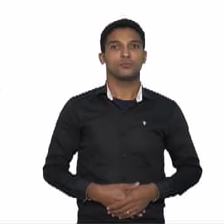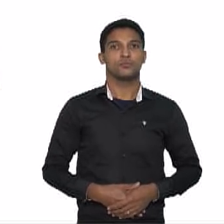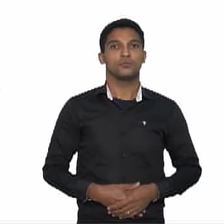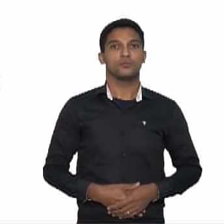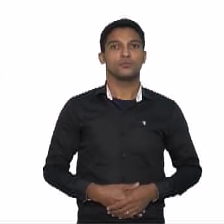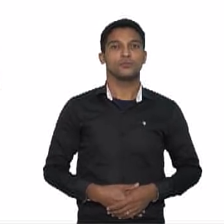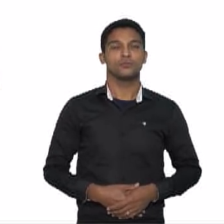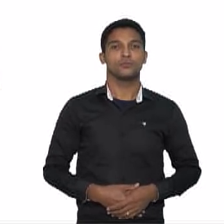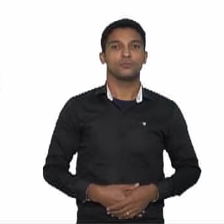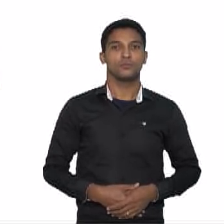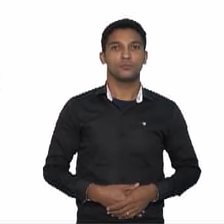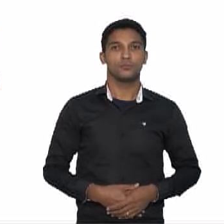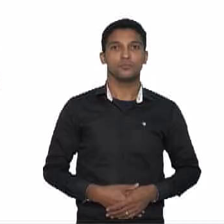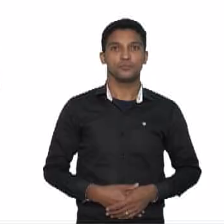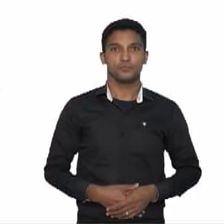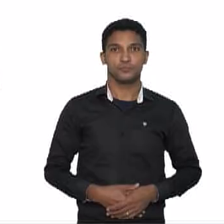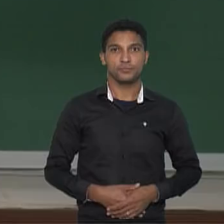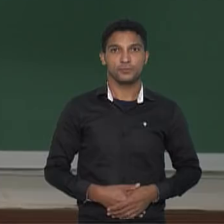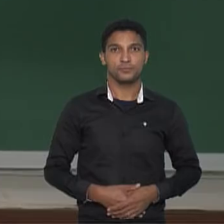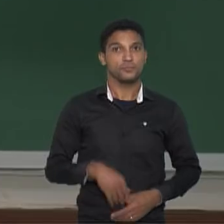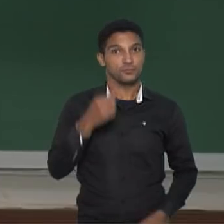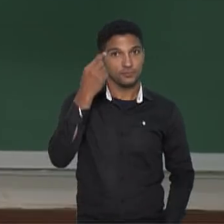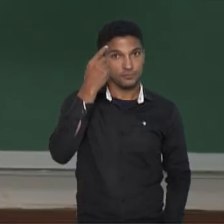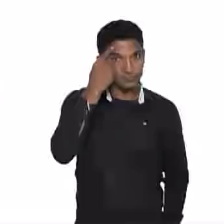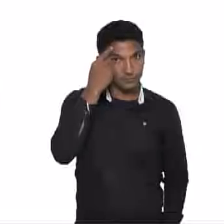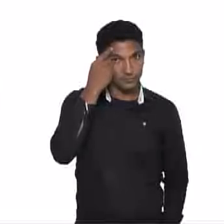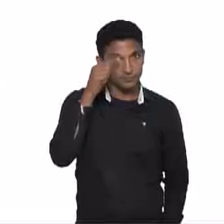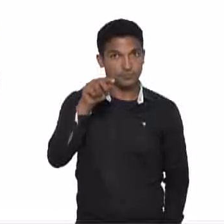consumo que valorize o meio ambiente. Pensem aí.